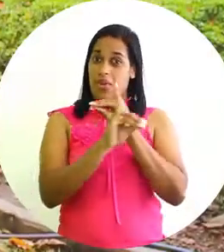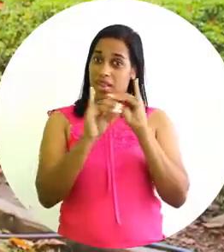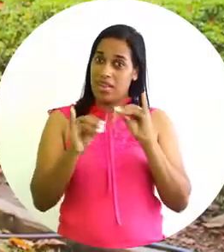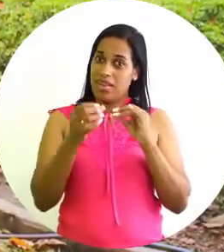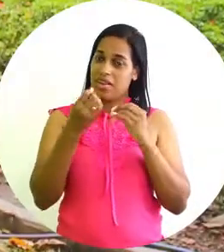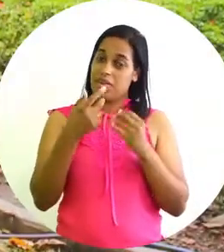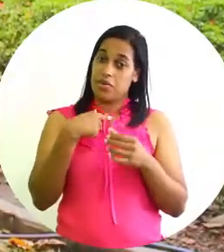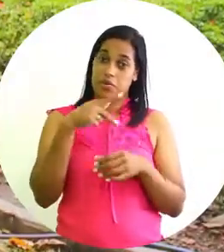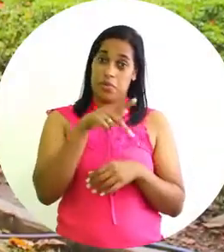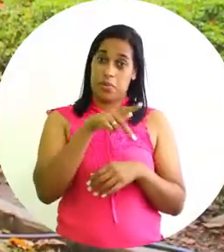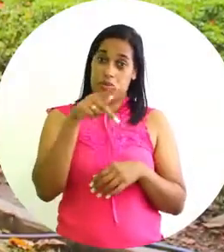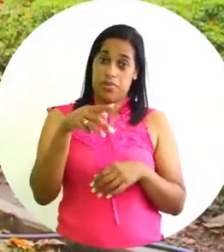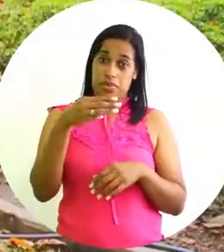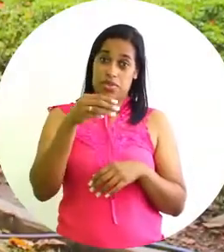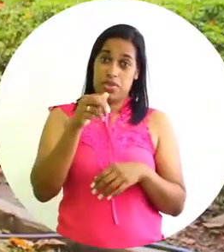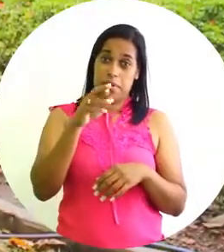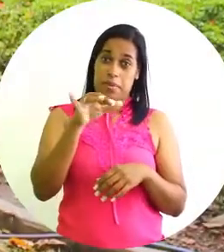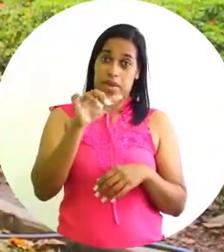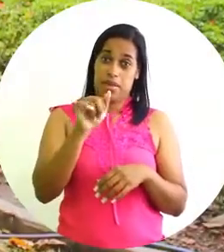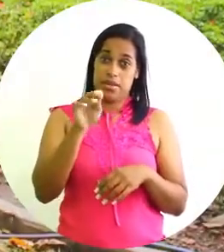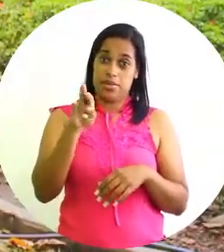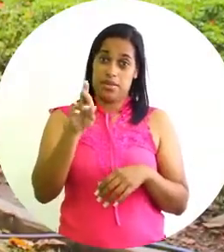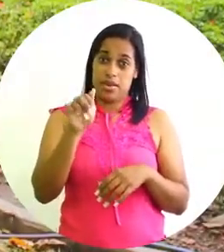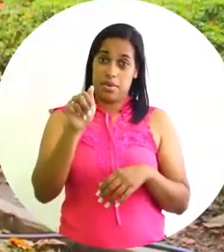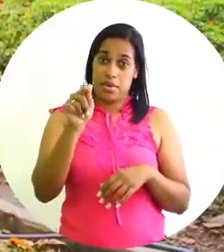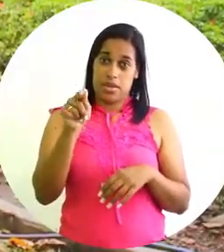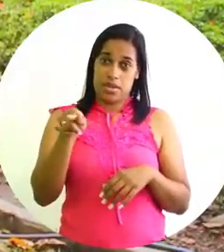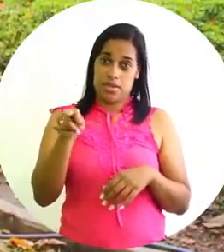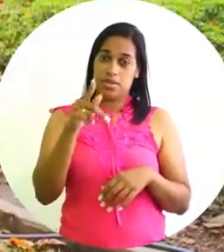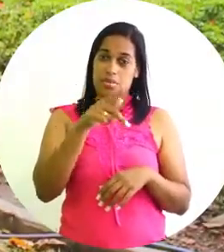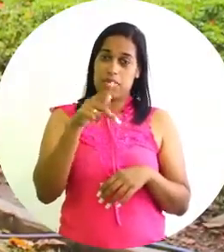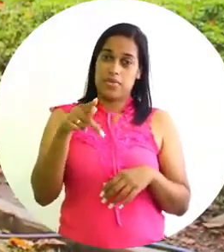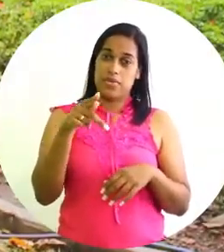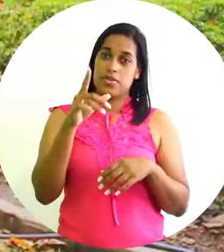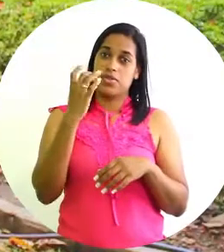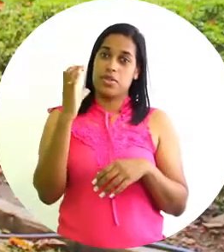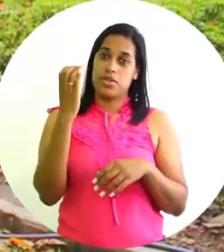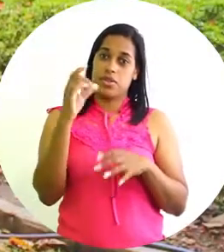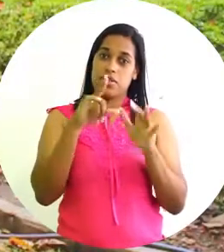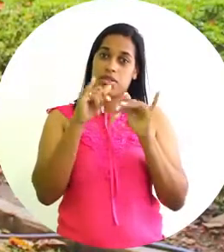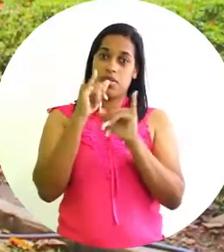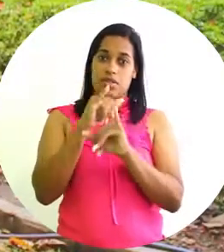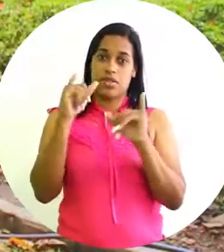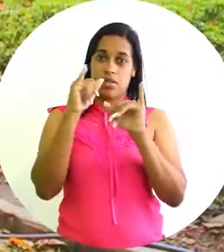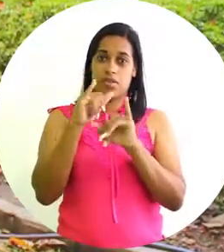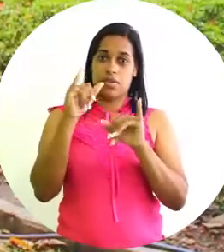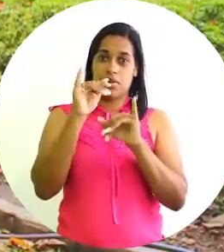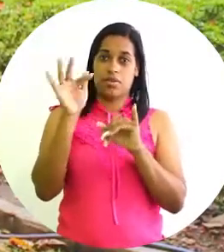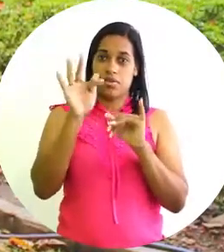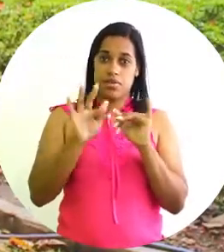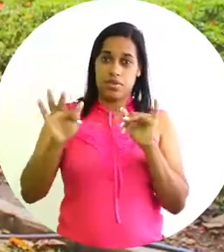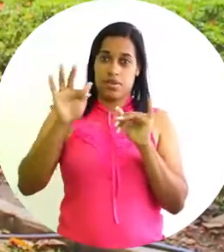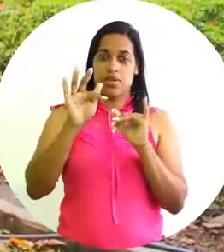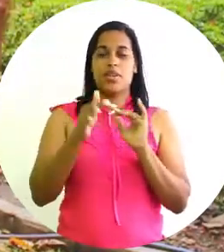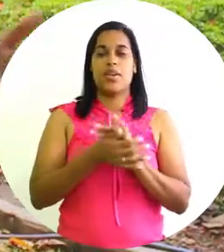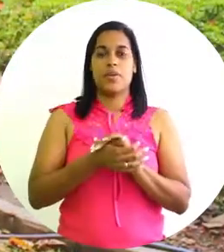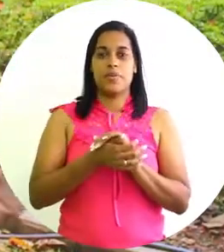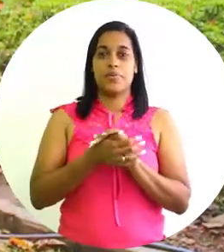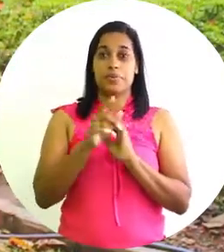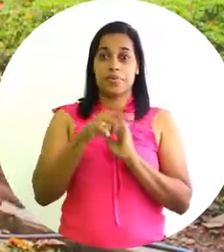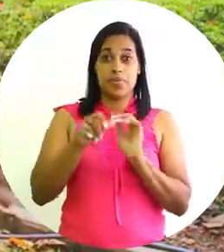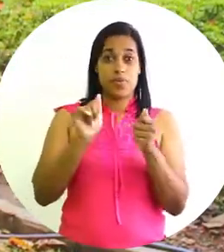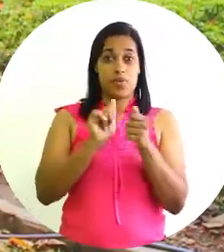Olá, eu sou a professora Márcia Braz, professora do Departamento de Ciência da Informação da UFPE e estarei